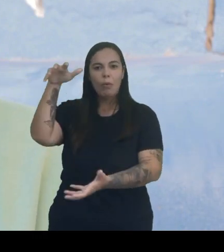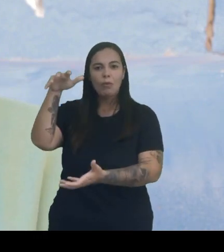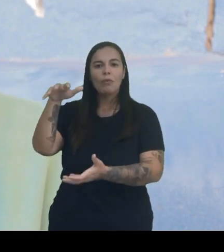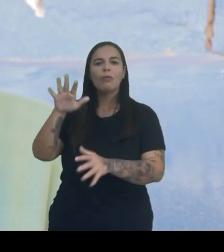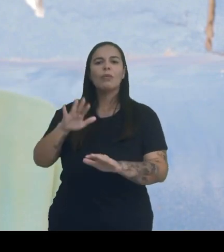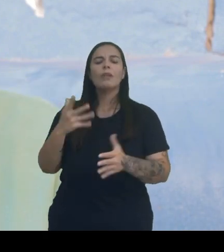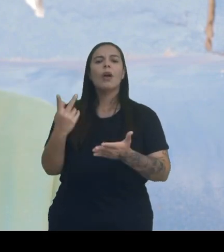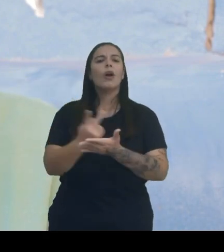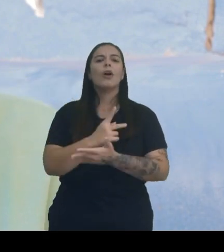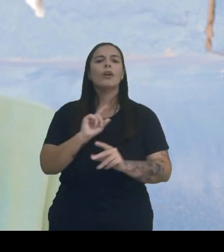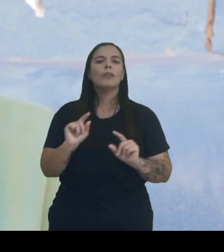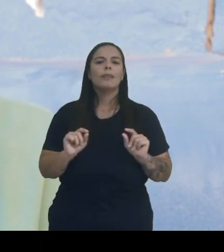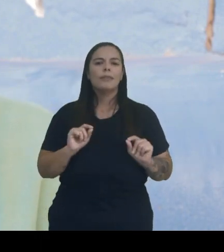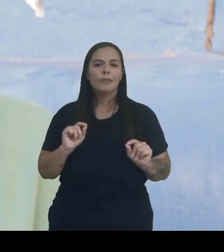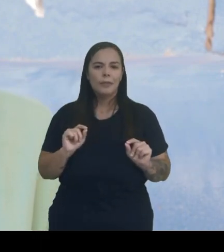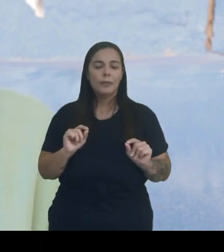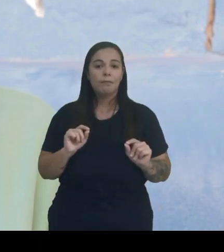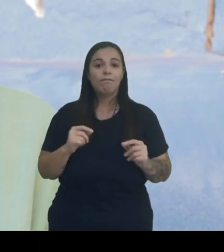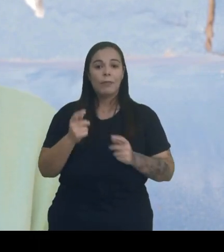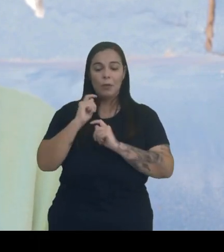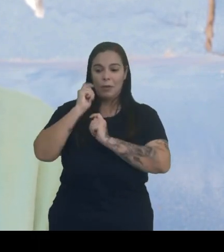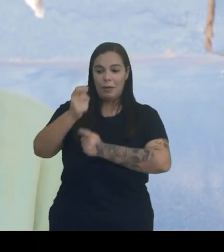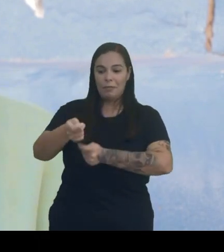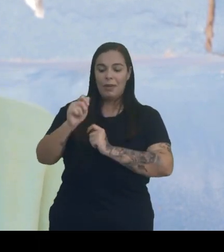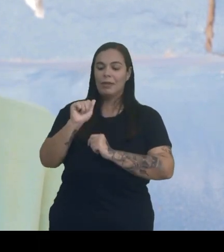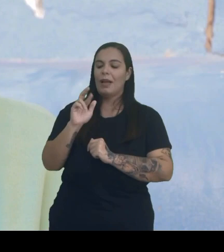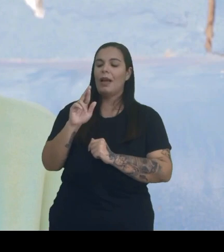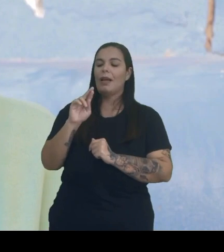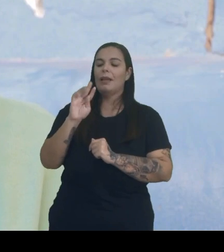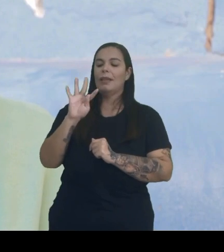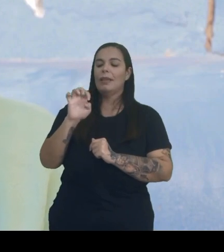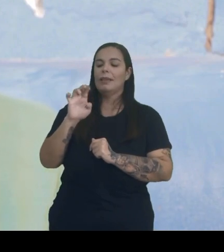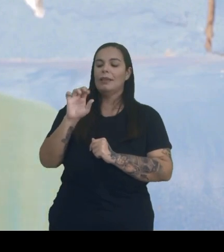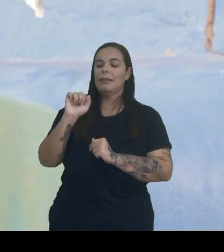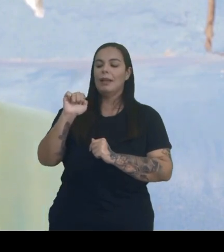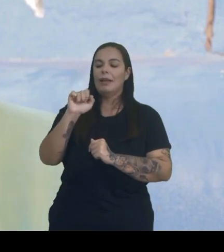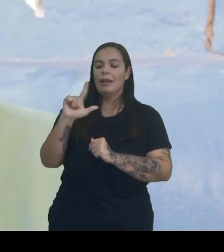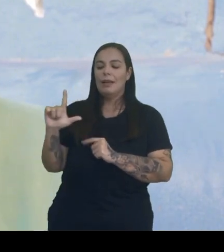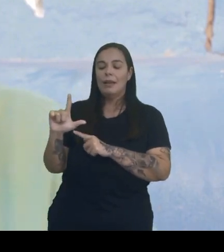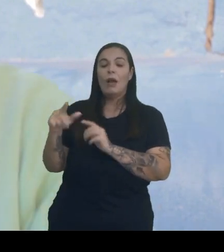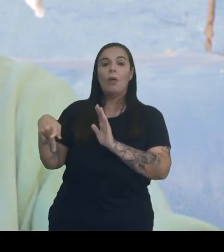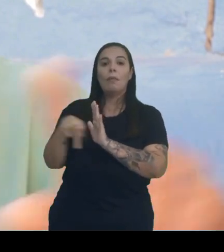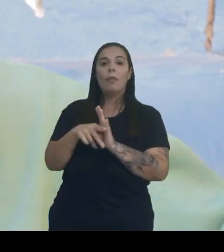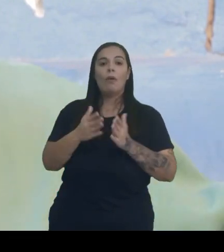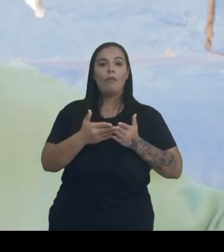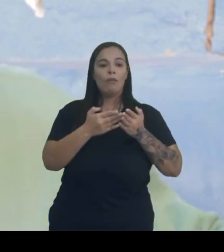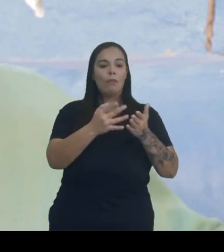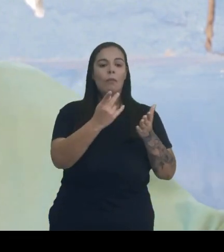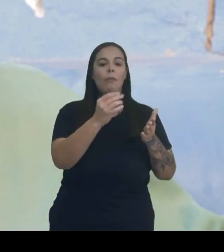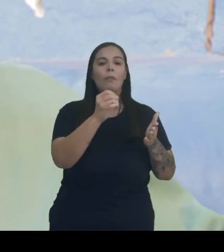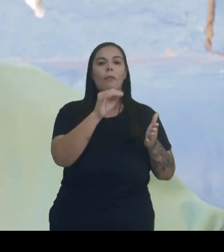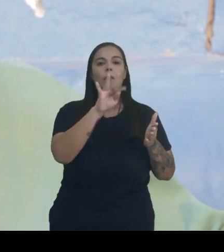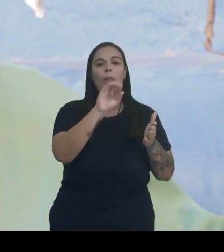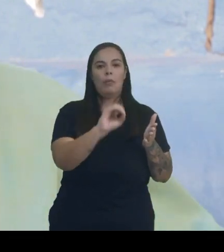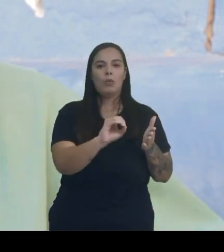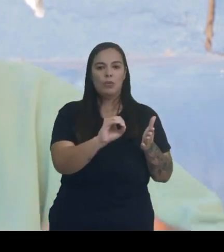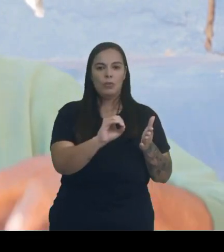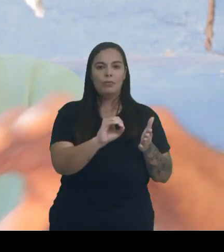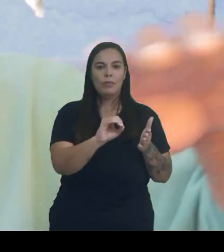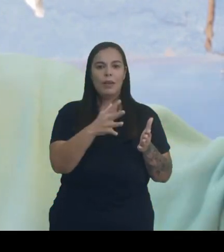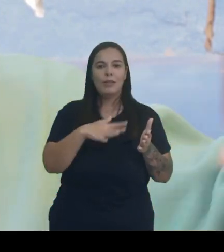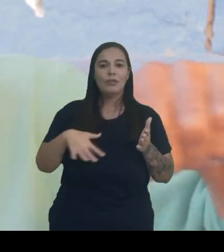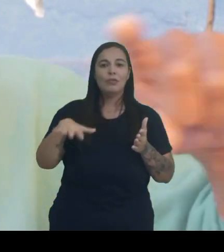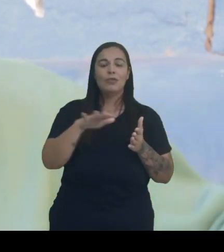acontece? A pesca artesanal, ela é uma pesca de porto. Em geral, no